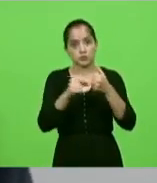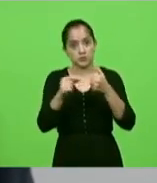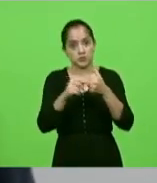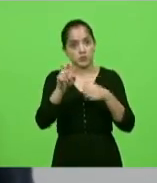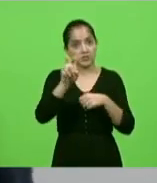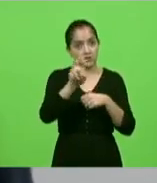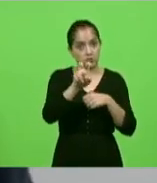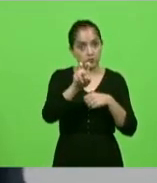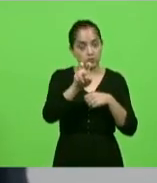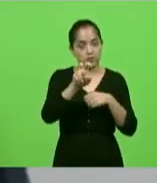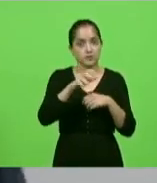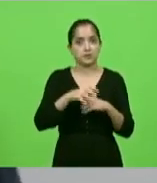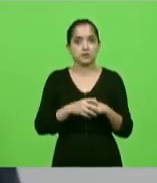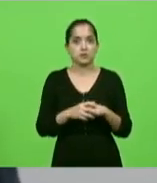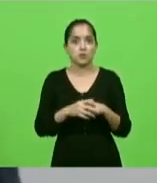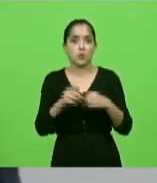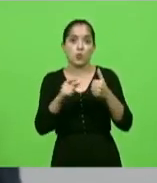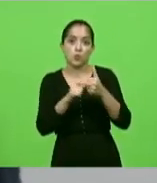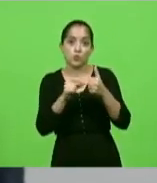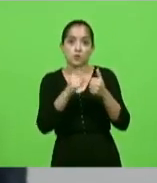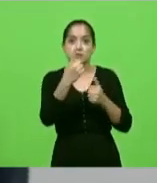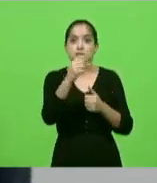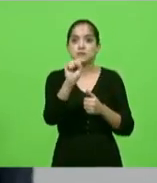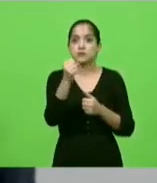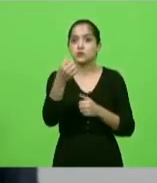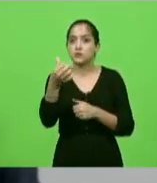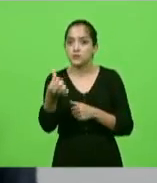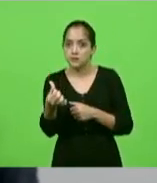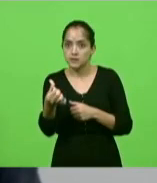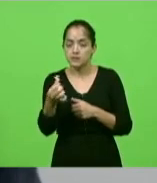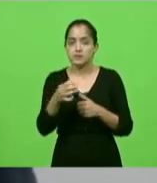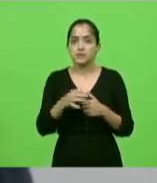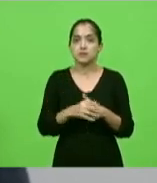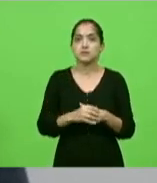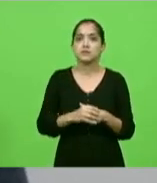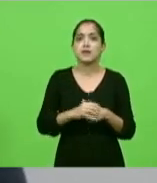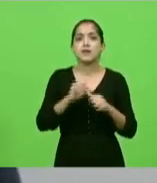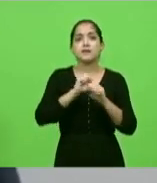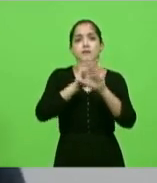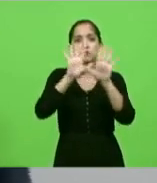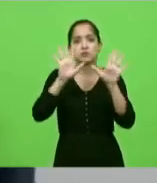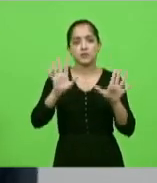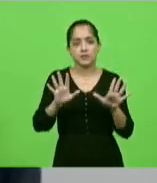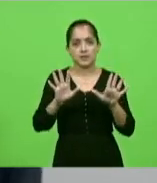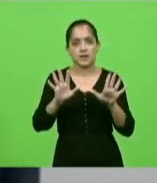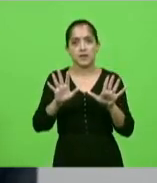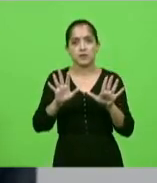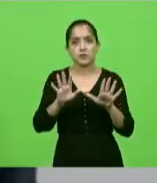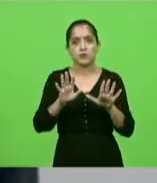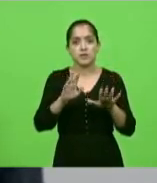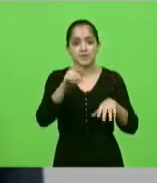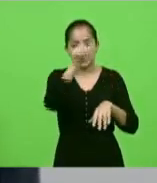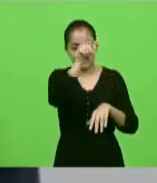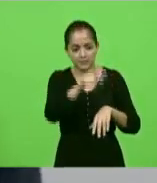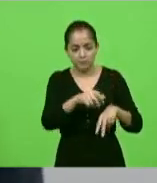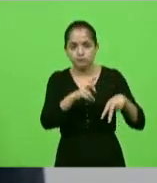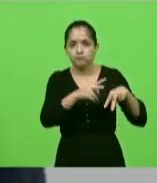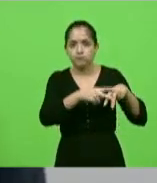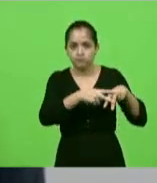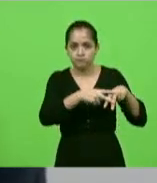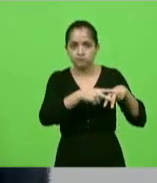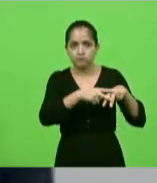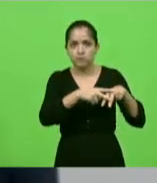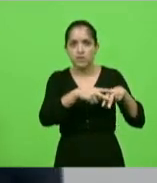5º, certo? Quer o artigo 186, né? Ele deixa claro que o preso tem o direito